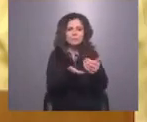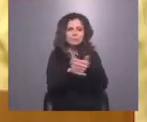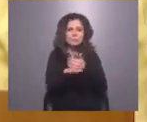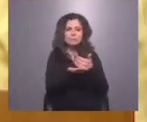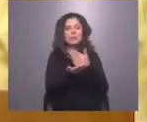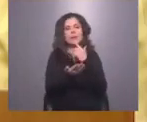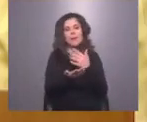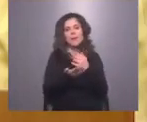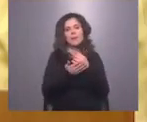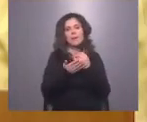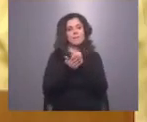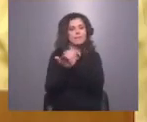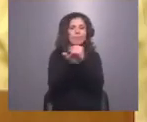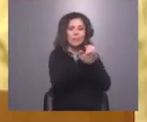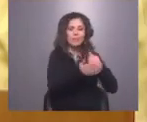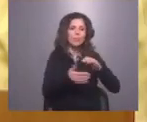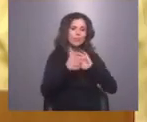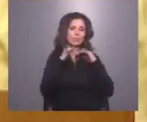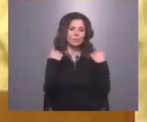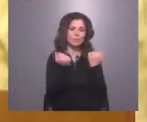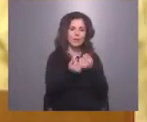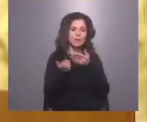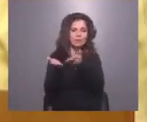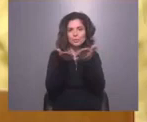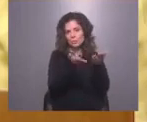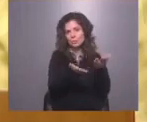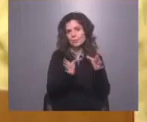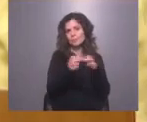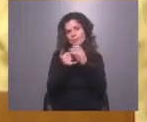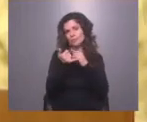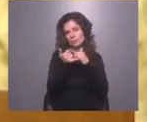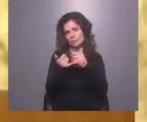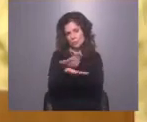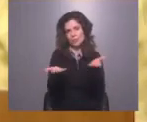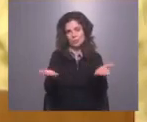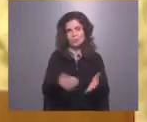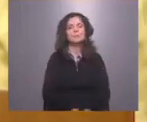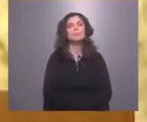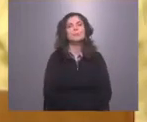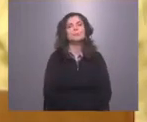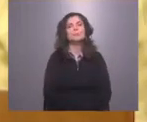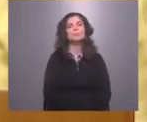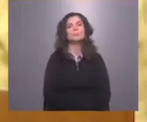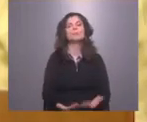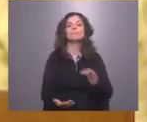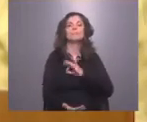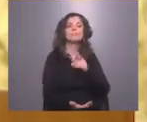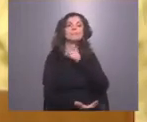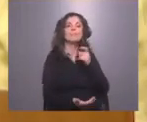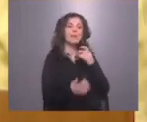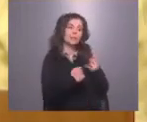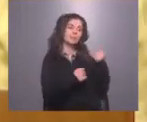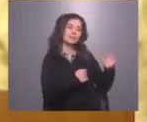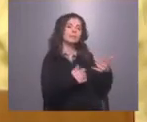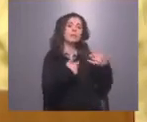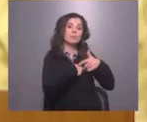aos apoios sociais e caritativos que o Santuário de Fátima assegura. O Presidente da Assembleia que